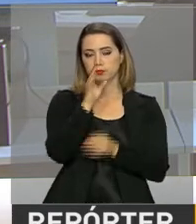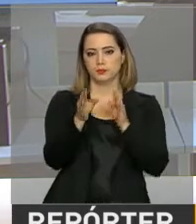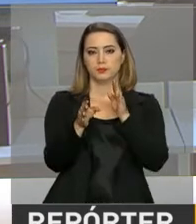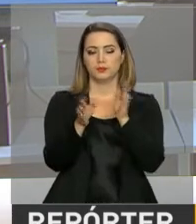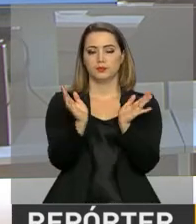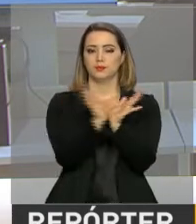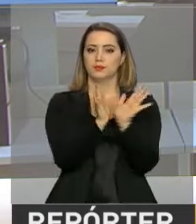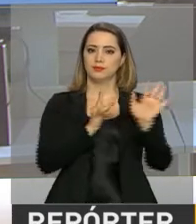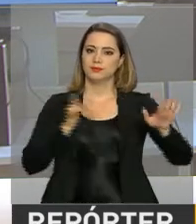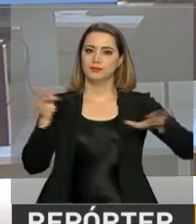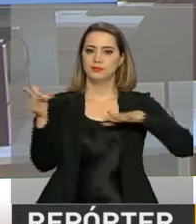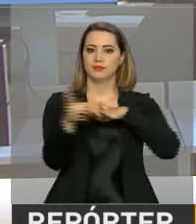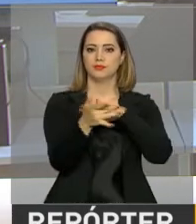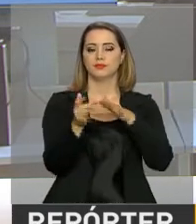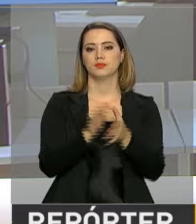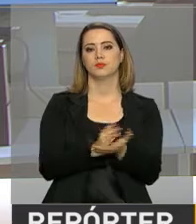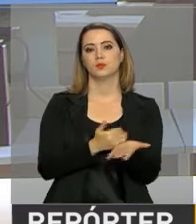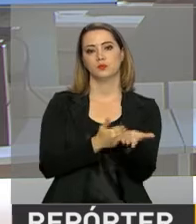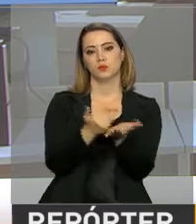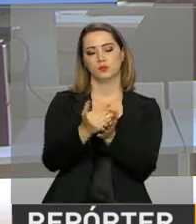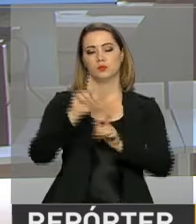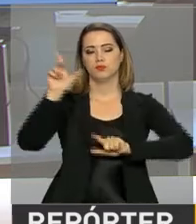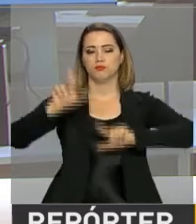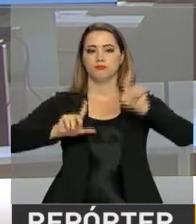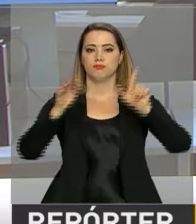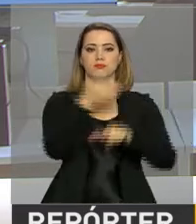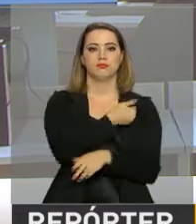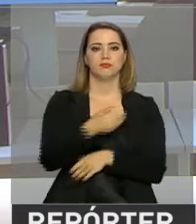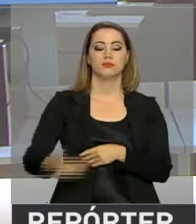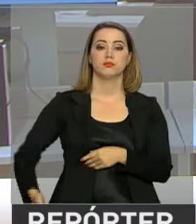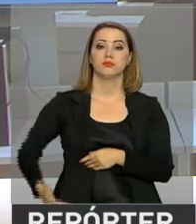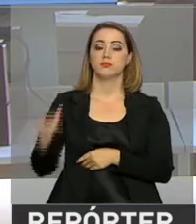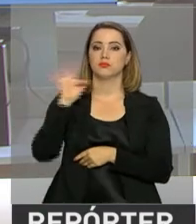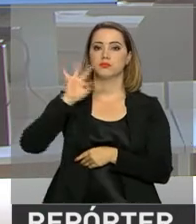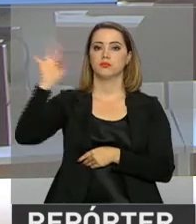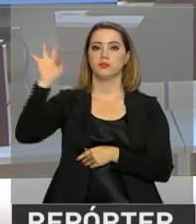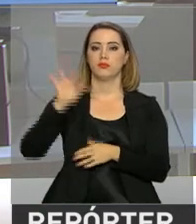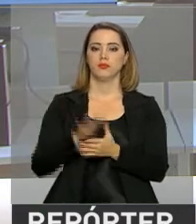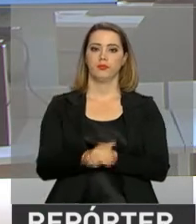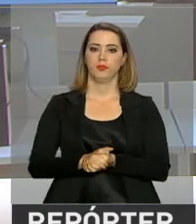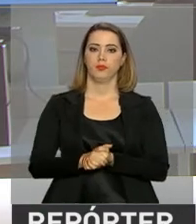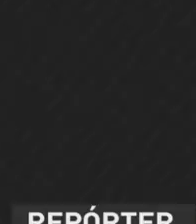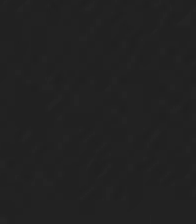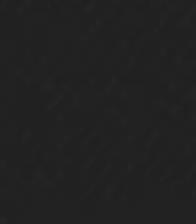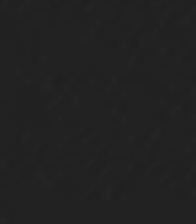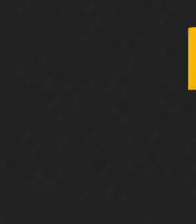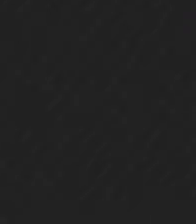novidades também pelas nossas redes sociais. Continue com a gente aqui na NBR, a TV do Governo Federal.